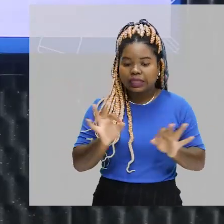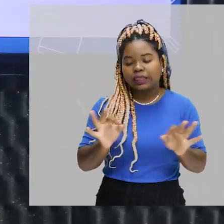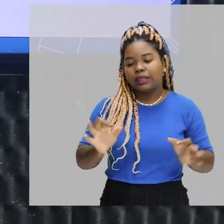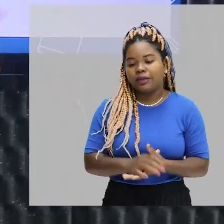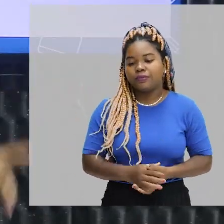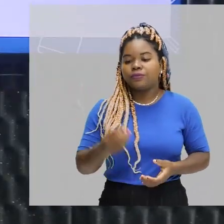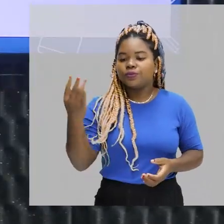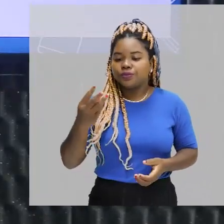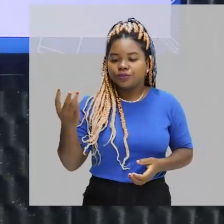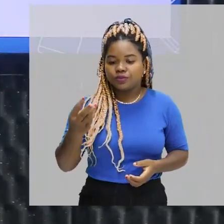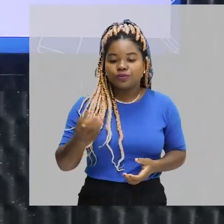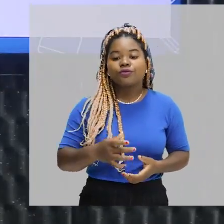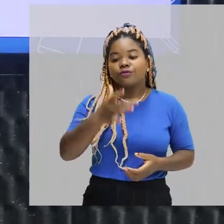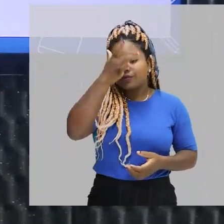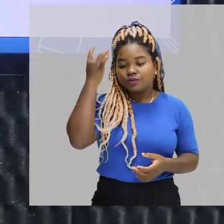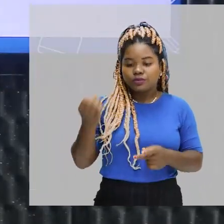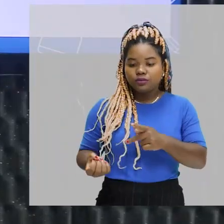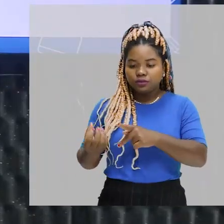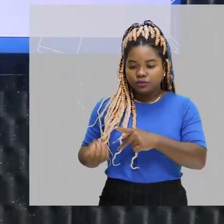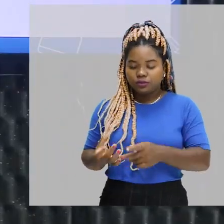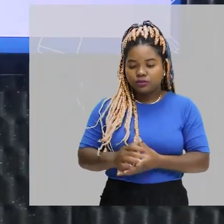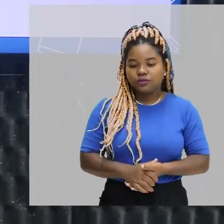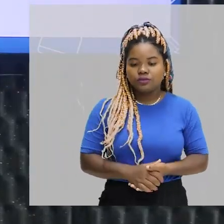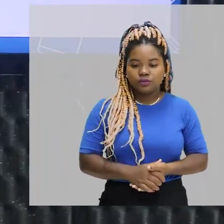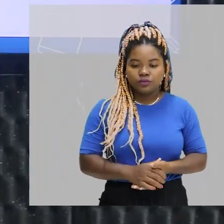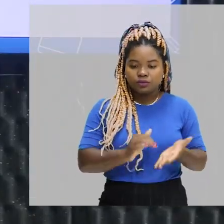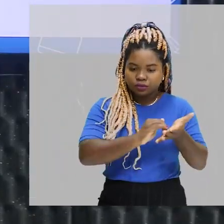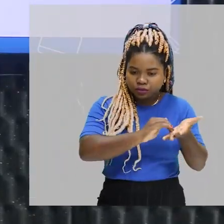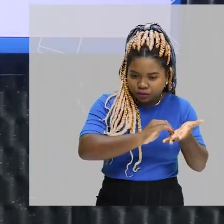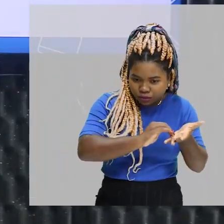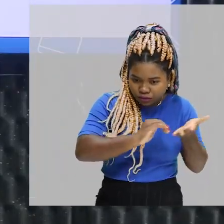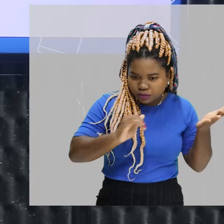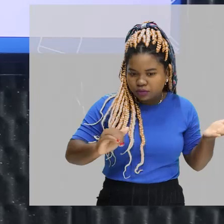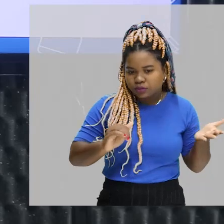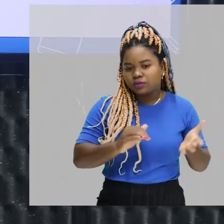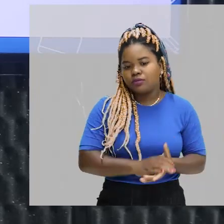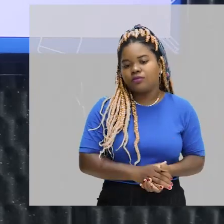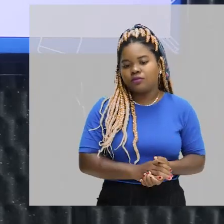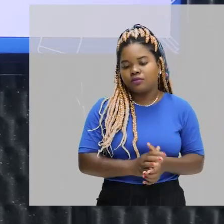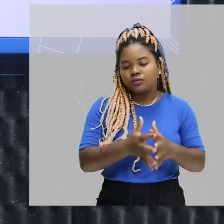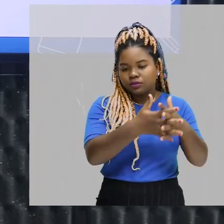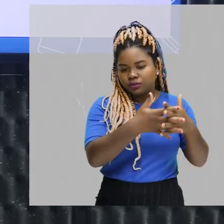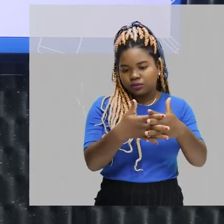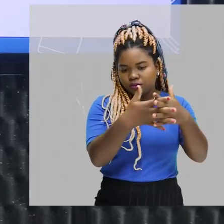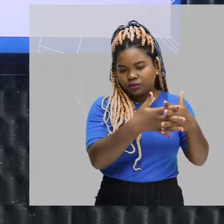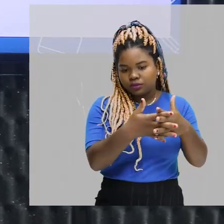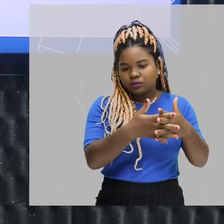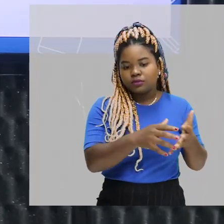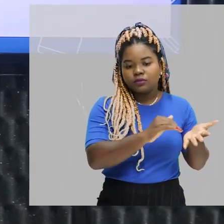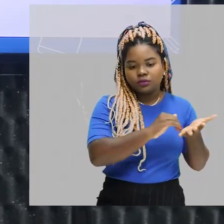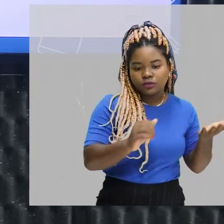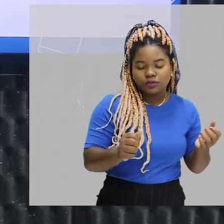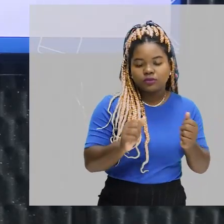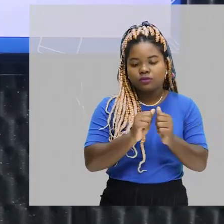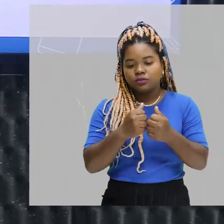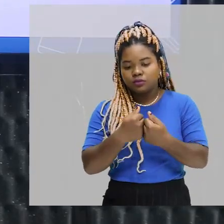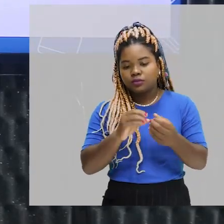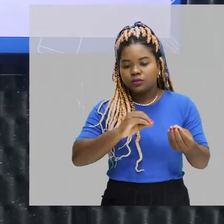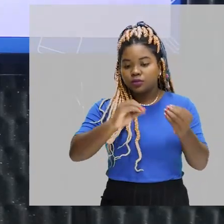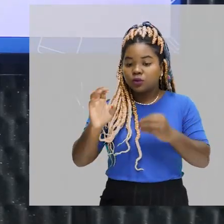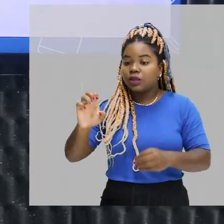certo? Terceira pessoa do plural. Ou seja, eu poderia tirar o caminhão e o ônibus e